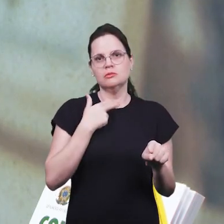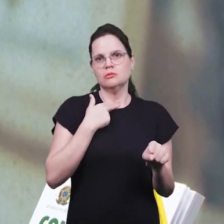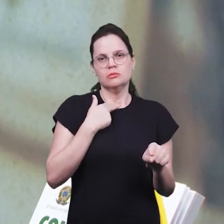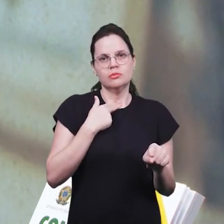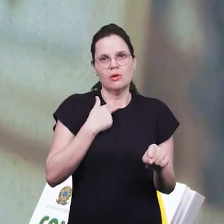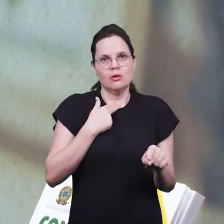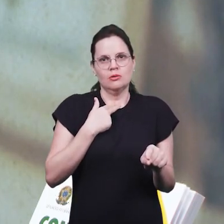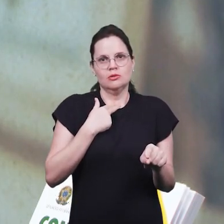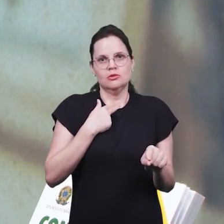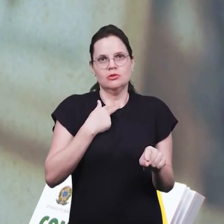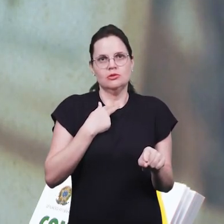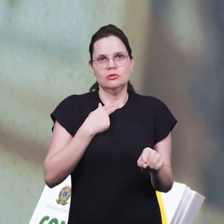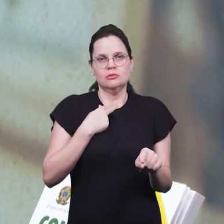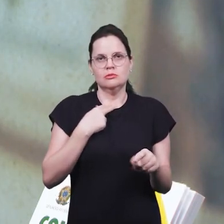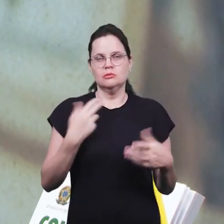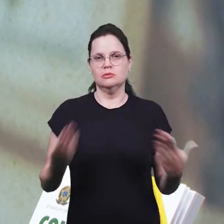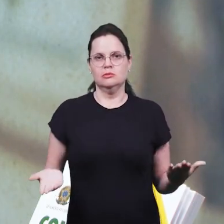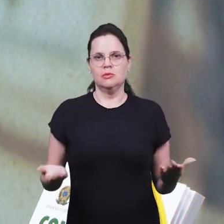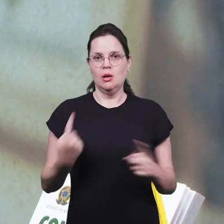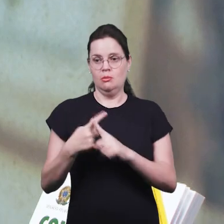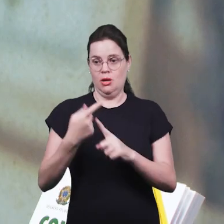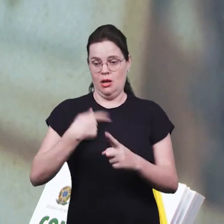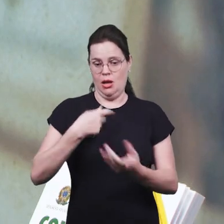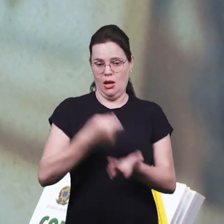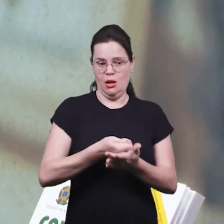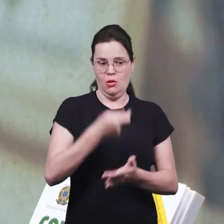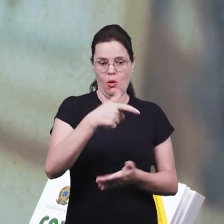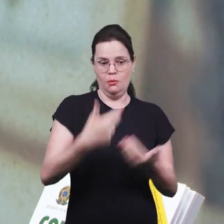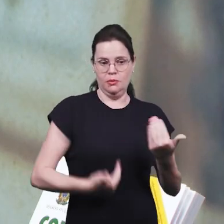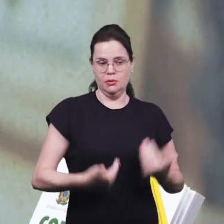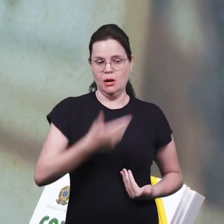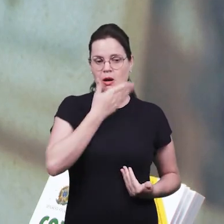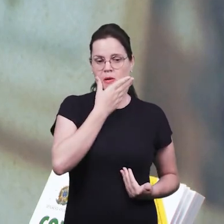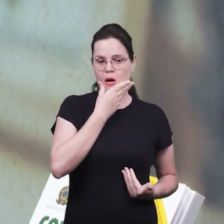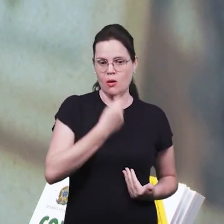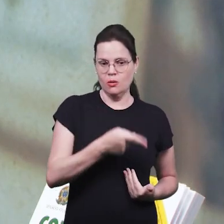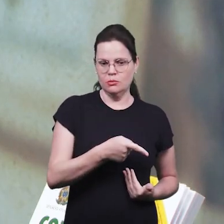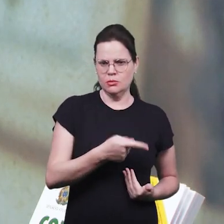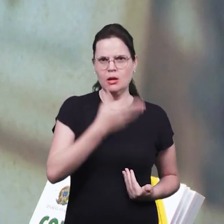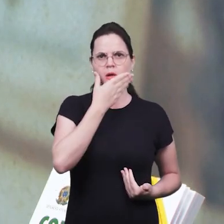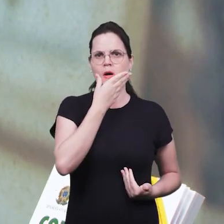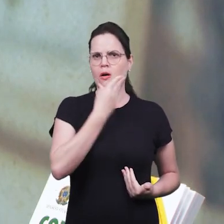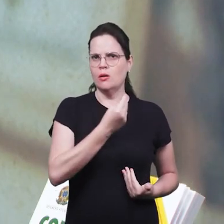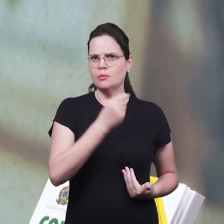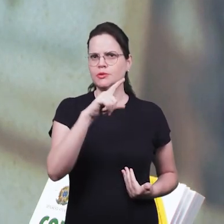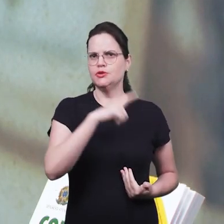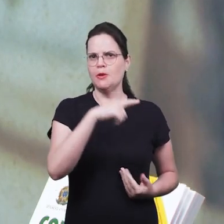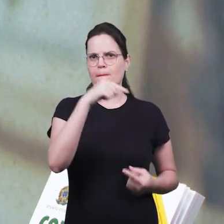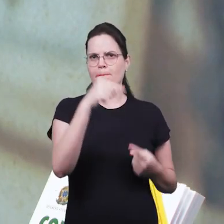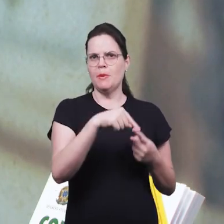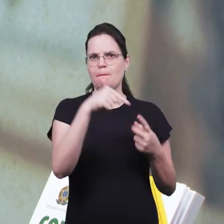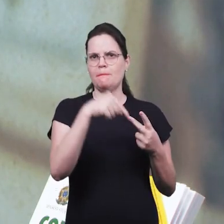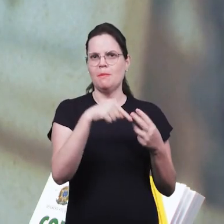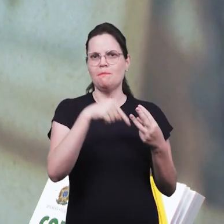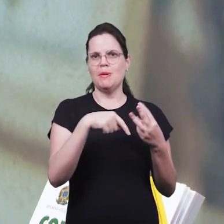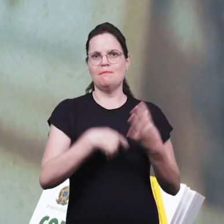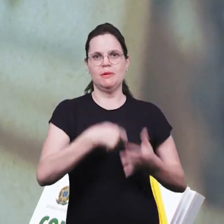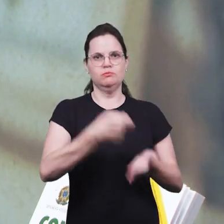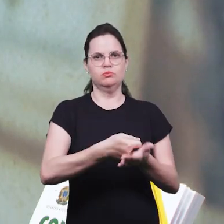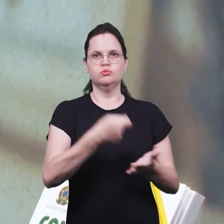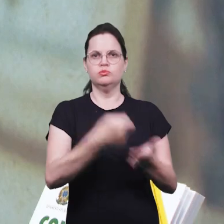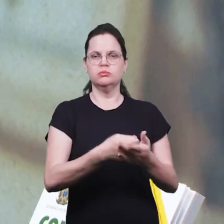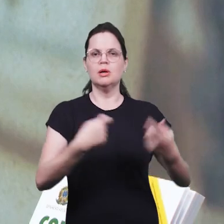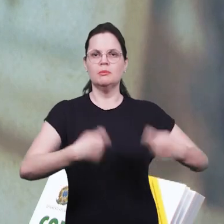de cobrança que eu cobrava de um trabalhador homem, porque com o homem você tinha diversos níveis de